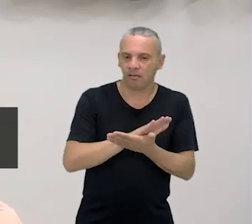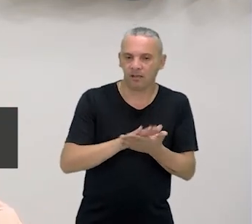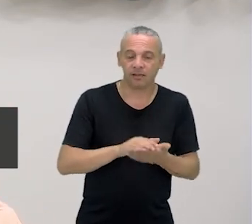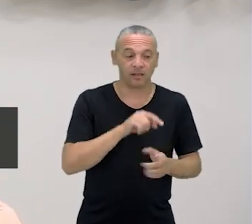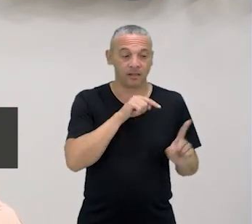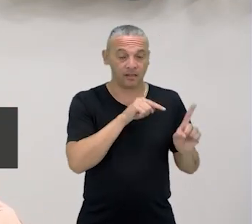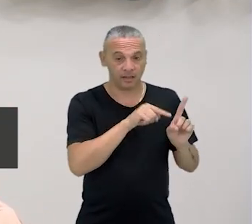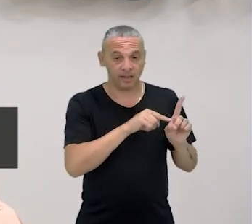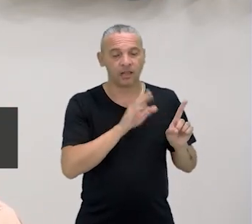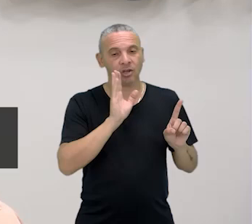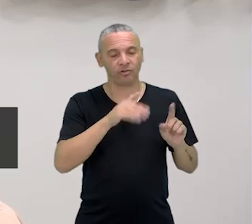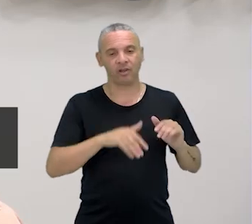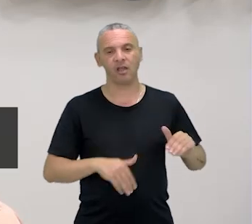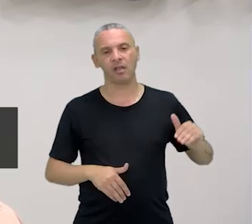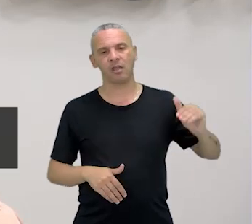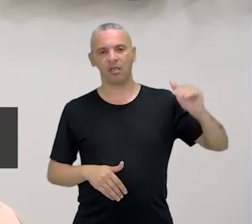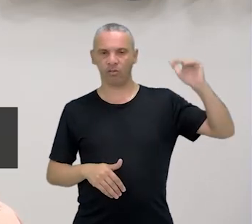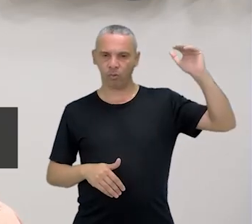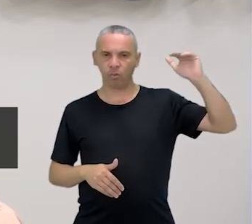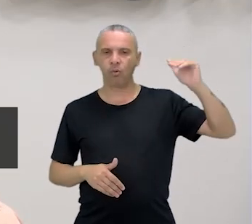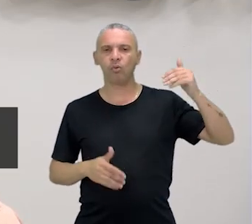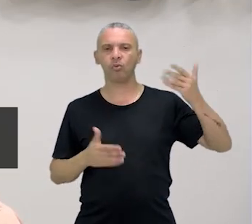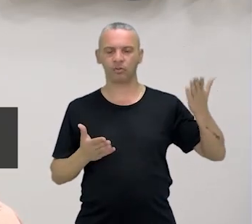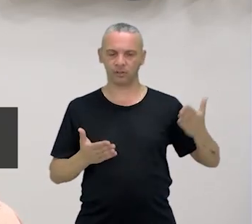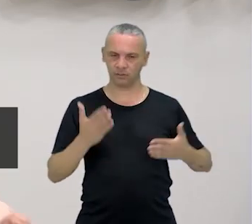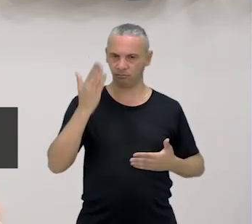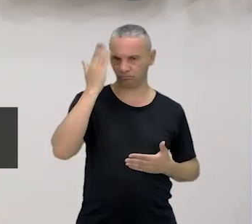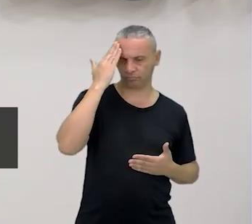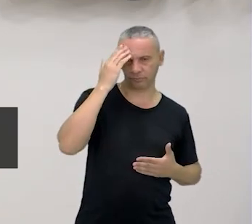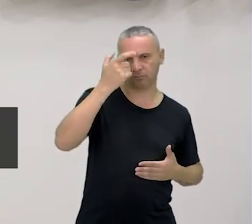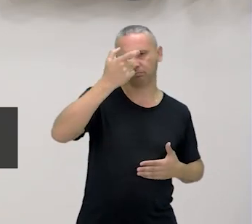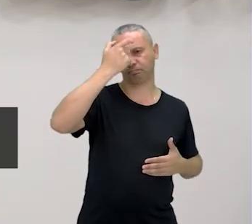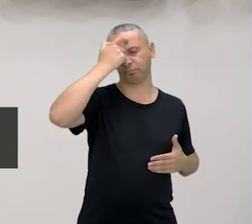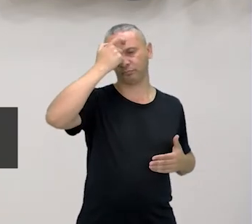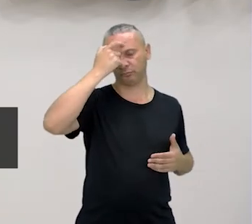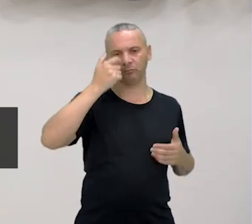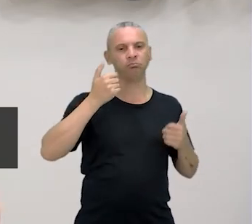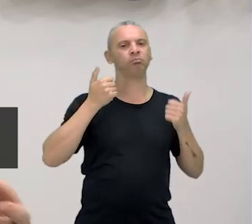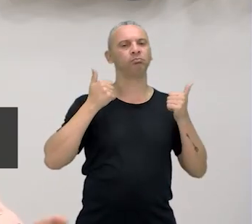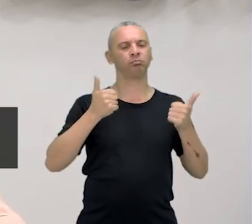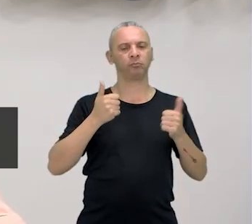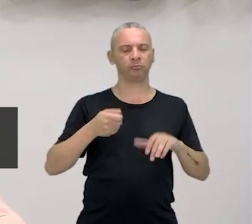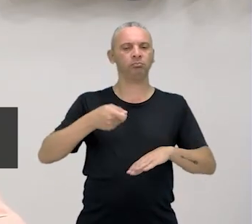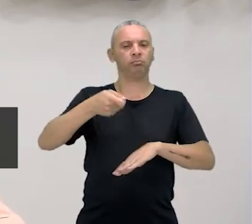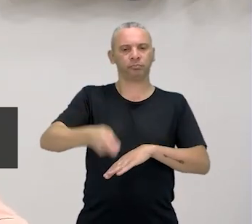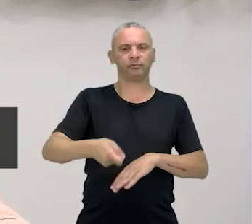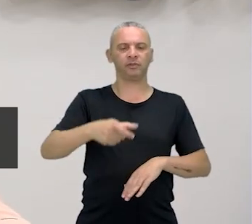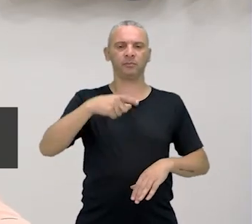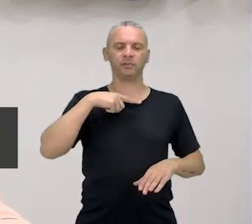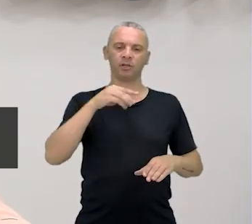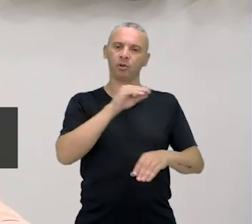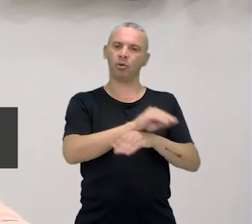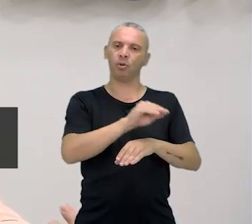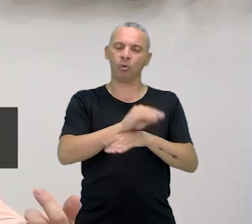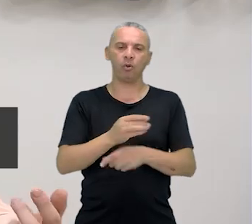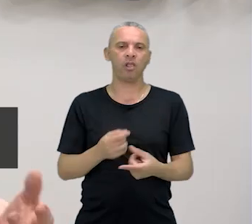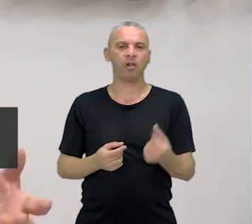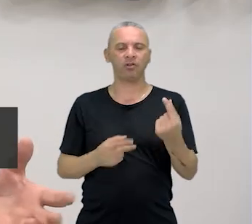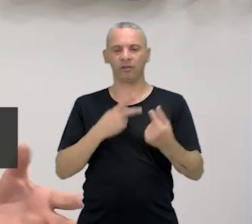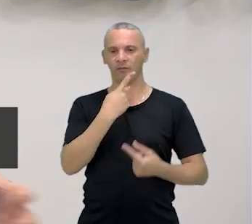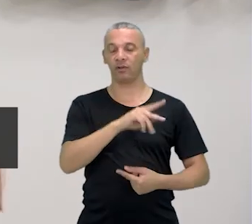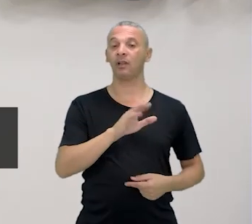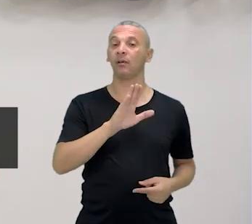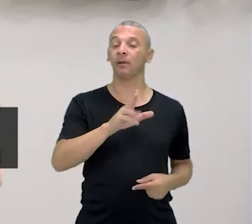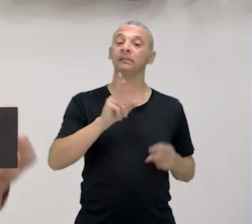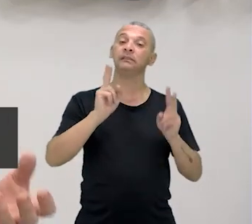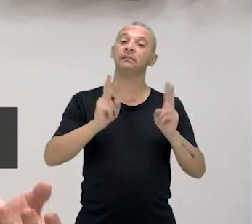era emancipada no sentido da consciência, ela era muito ativa, determinada, cuidava das próprias finanças, só que